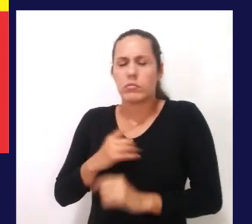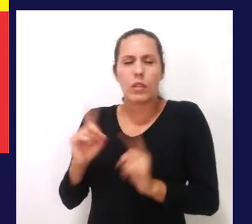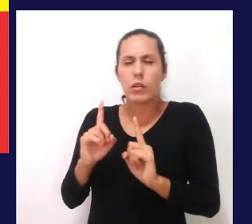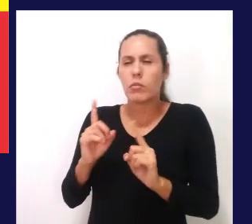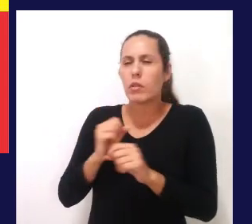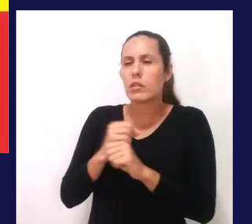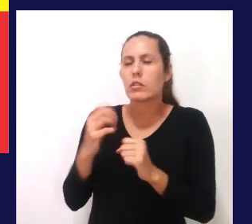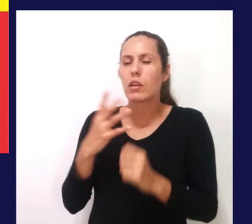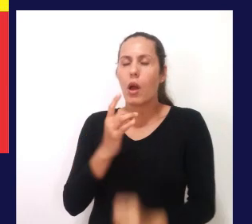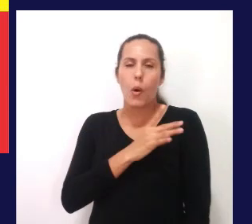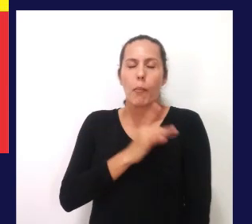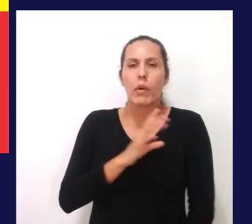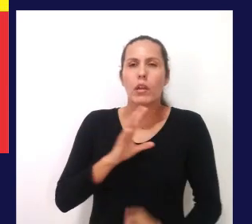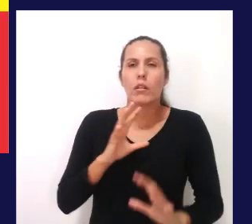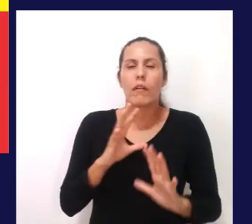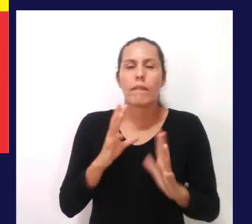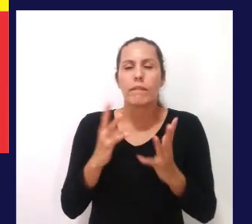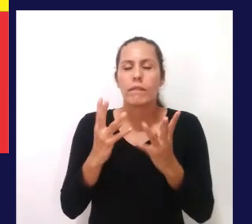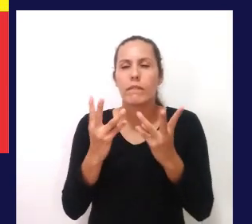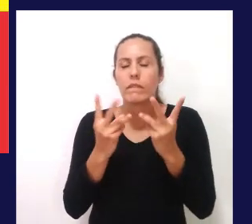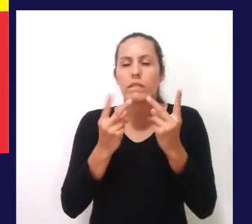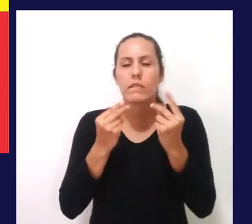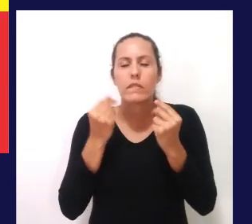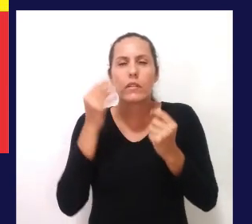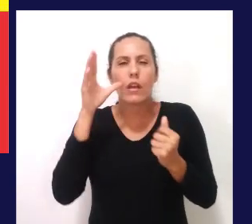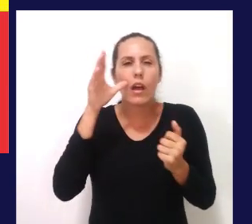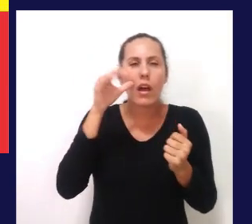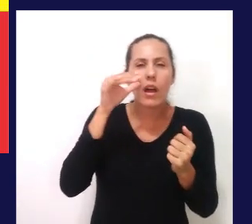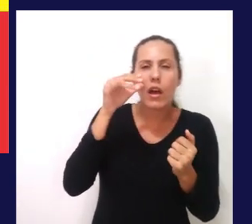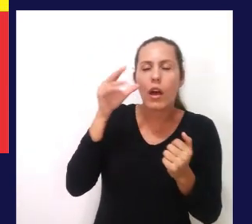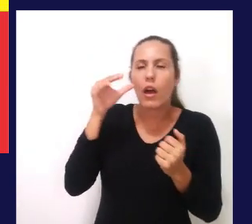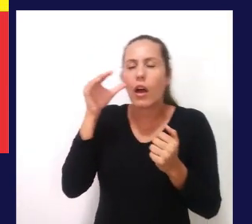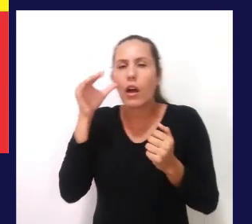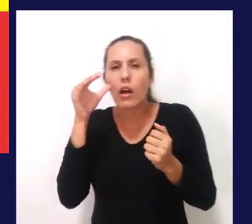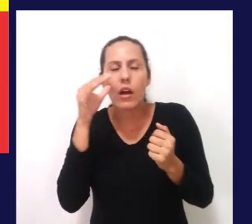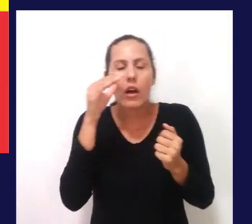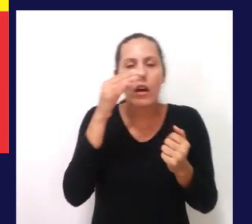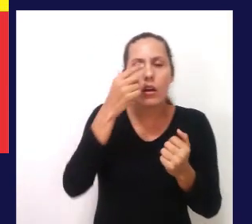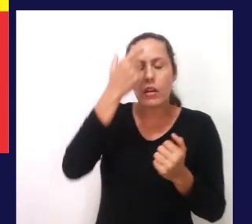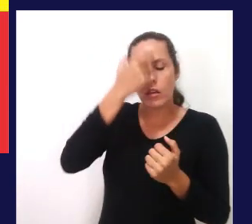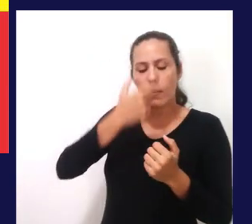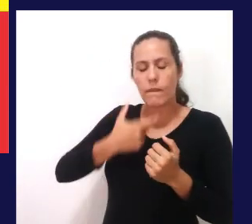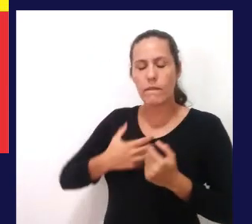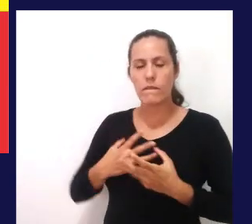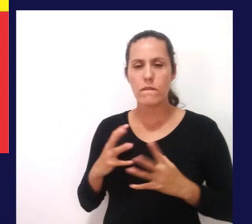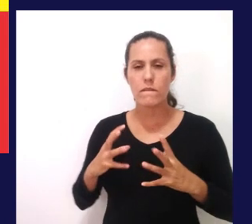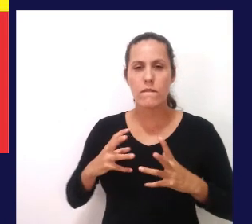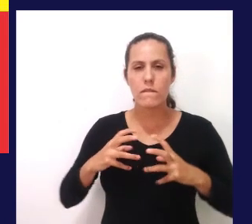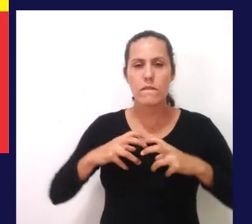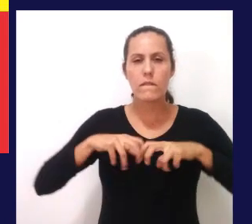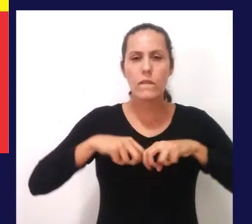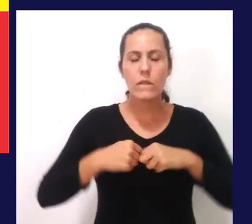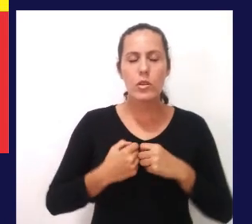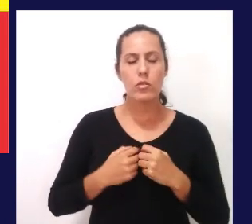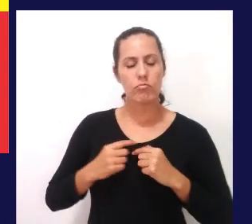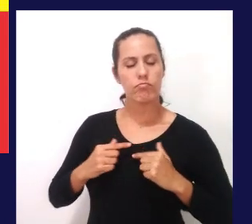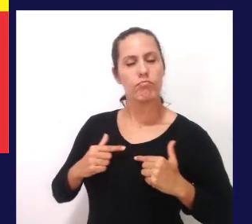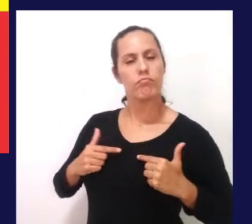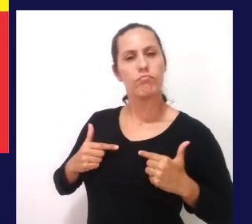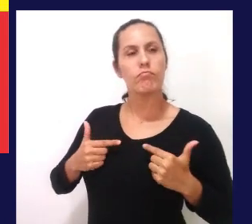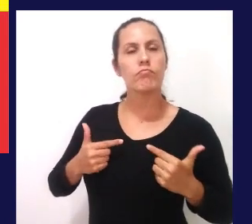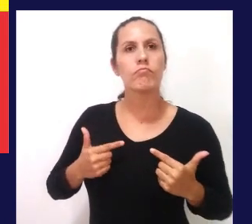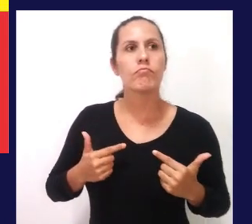esse medo fascinante e fremente de curiosidade que faz o jovem felino seguir